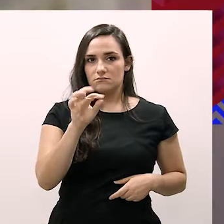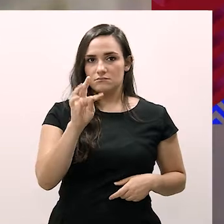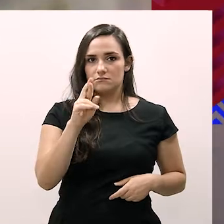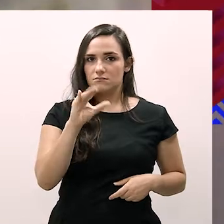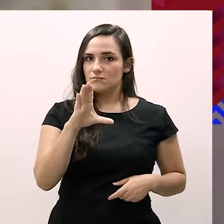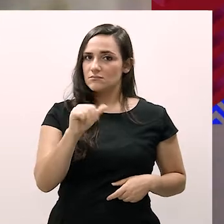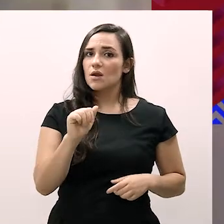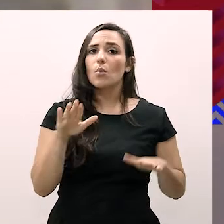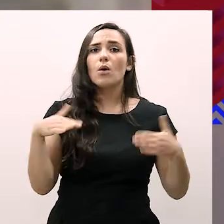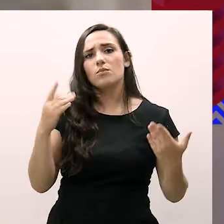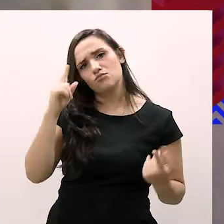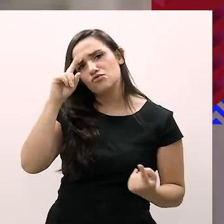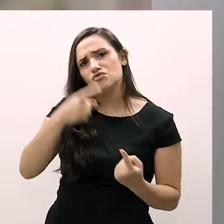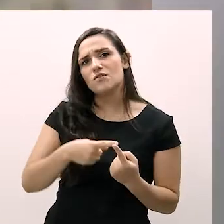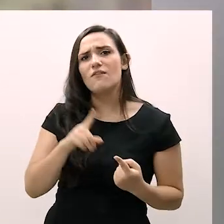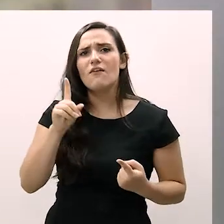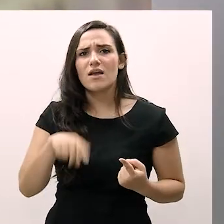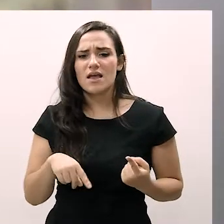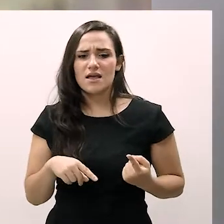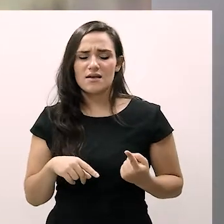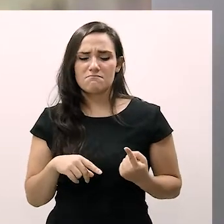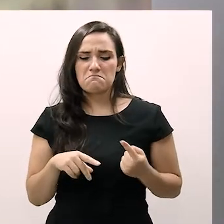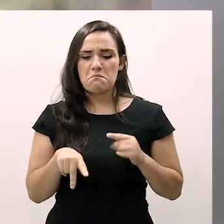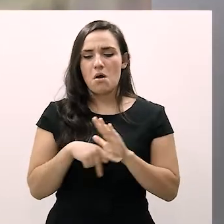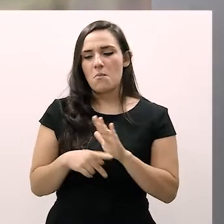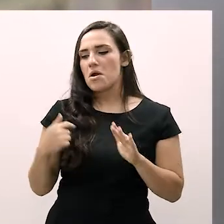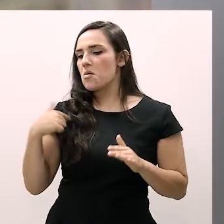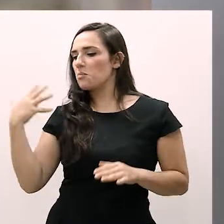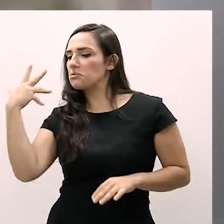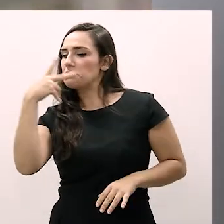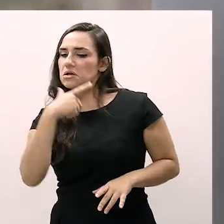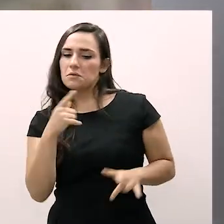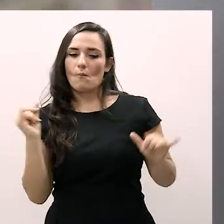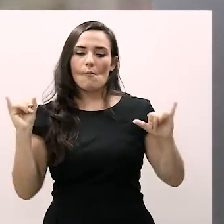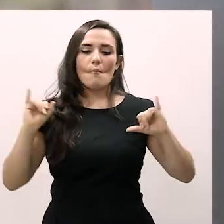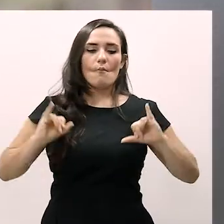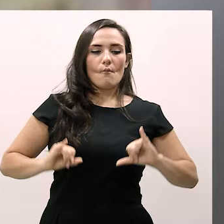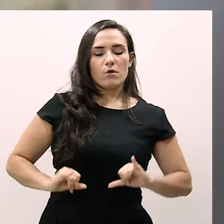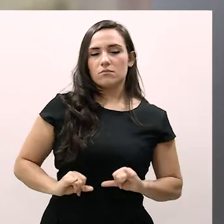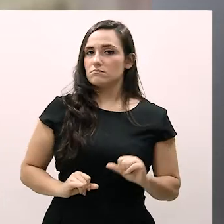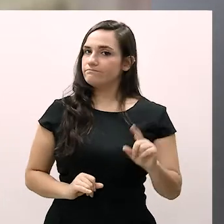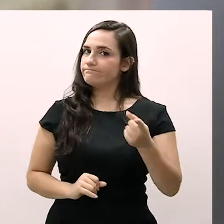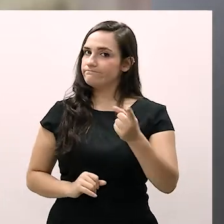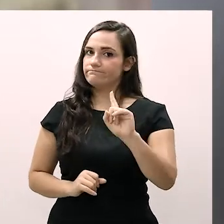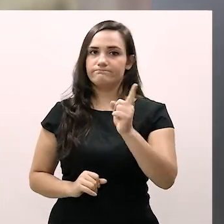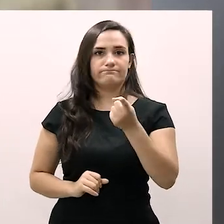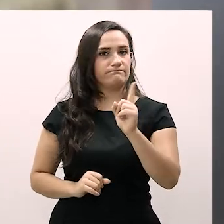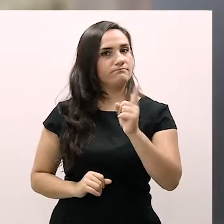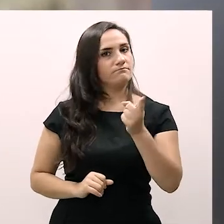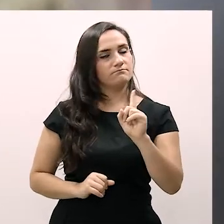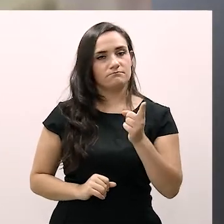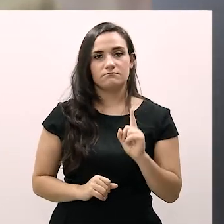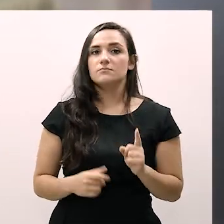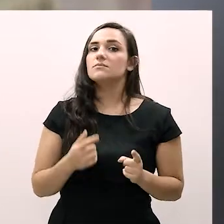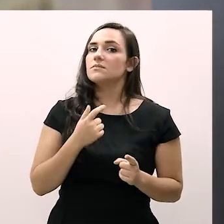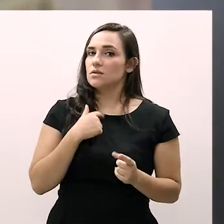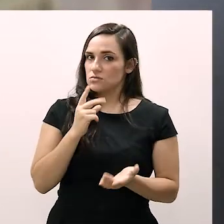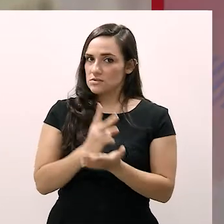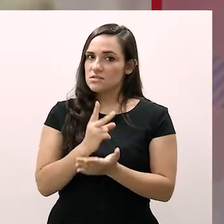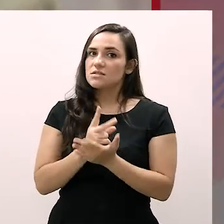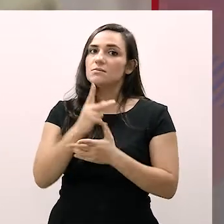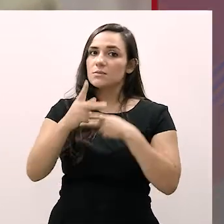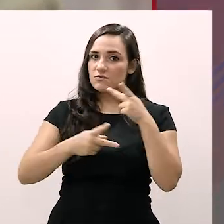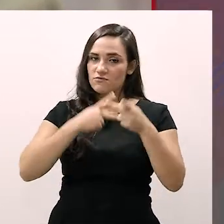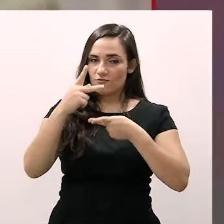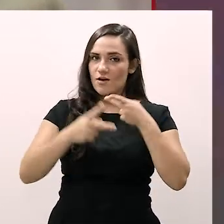uma cirurgia estética, né? Muito pelo contrário, eu costumo às vezes brincar porque